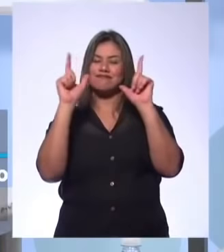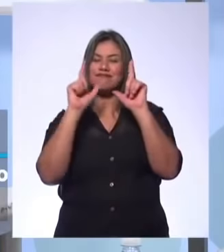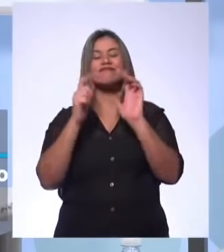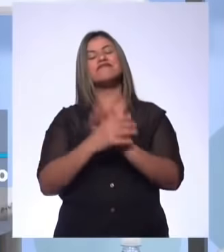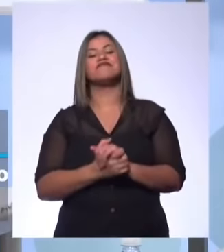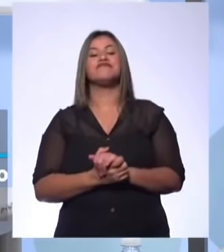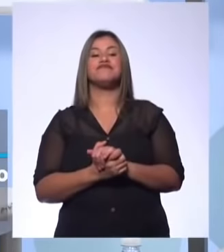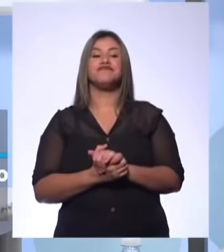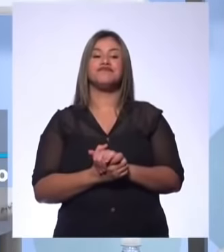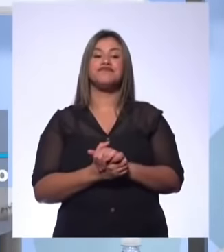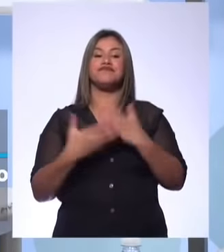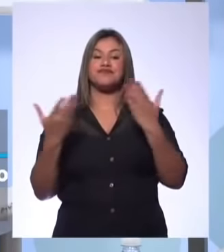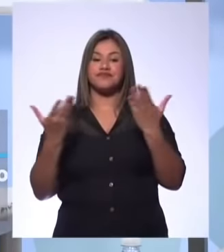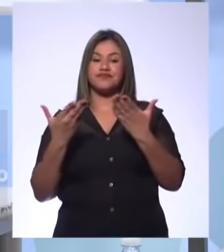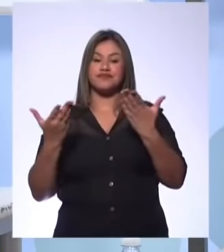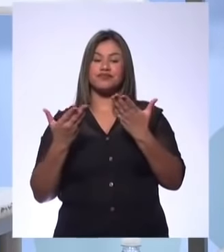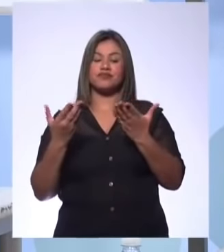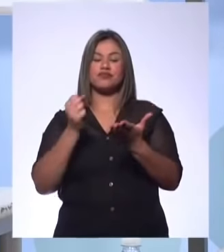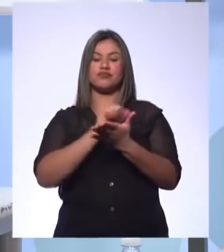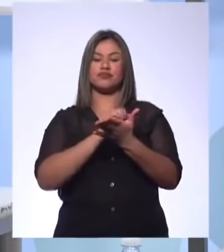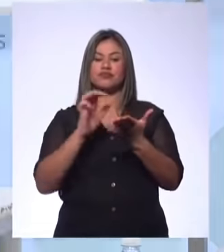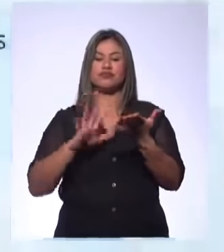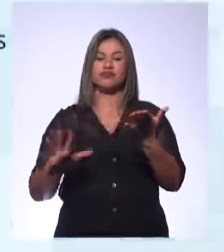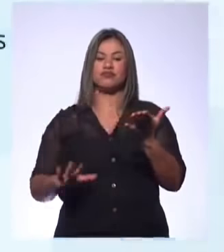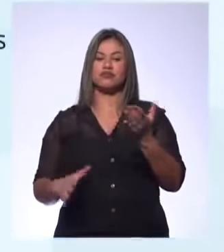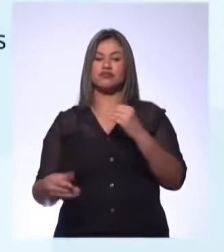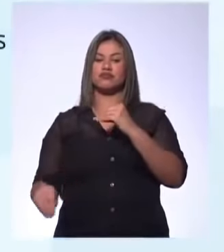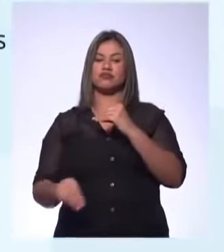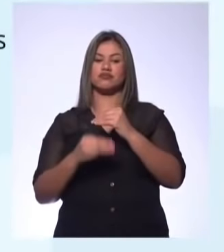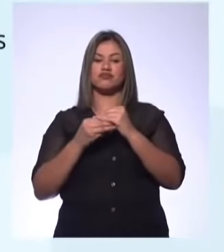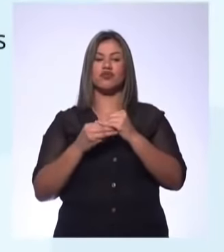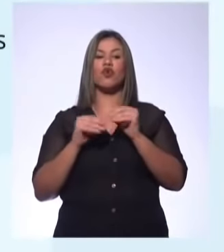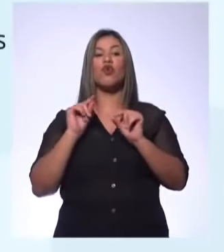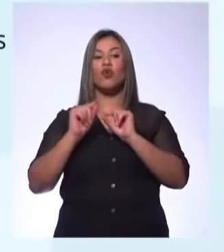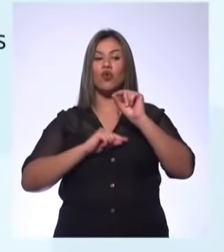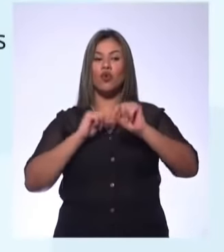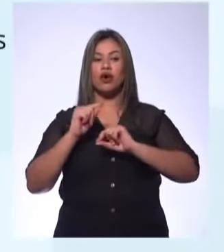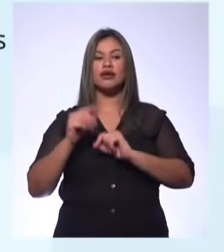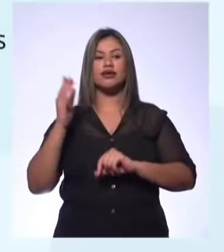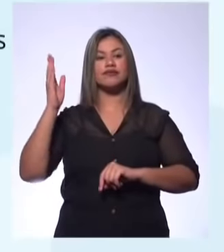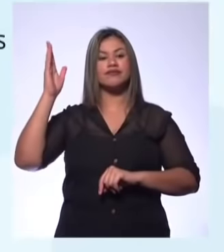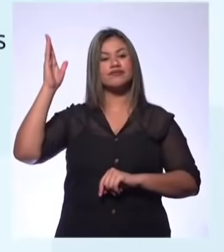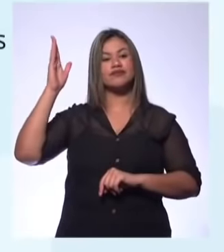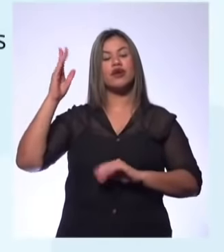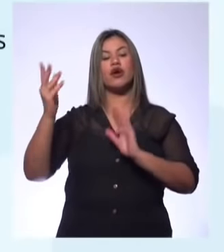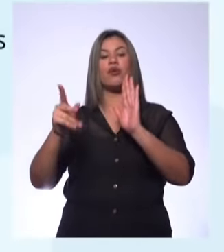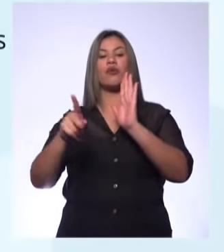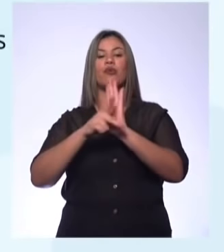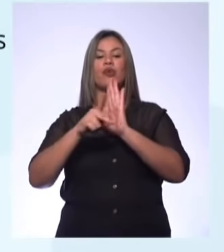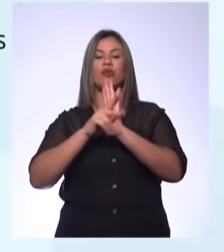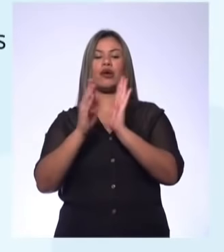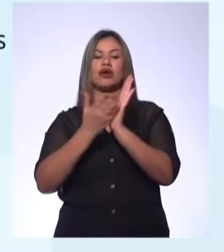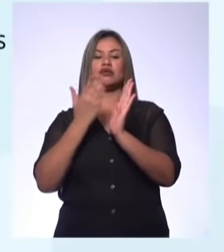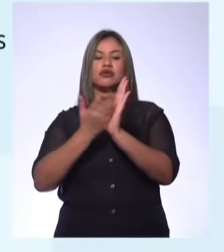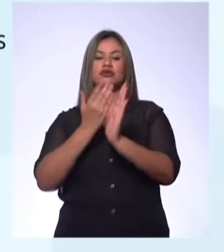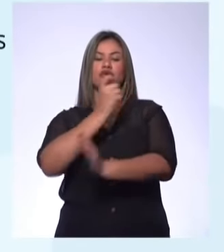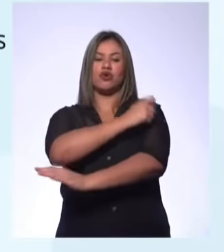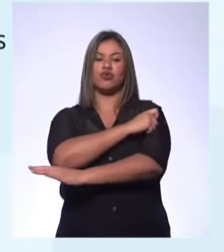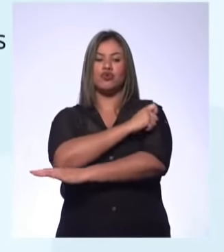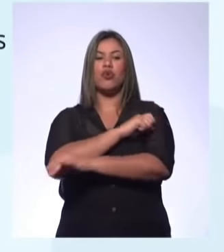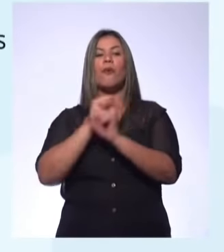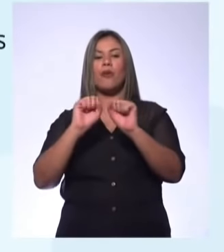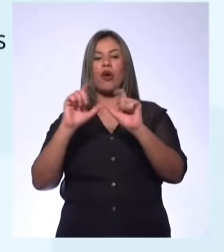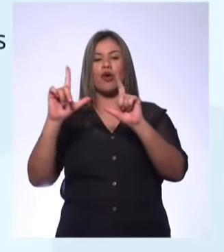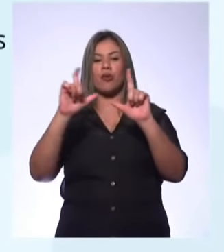para vocês uma atividade complementar, vou deixar na tela. Olha só, atividade do caderno do aluno, tira um print, pessoal,